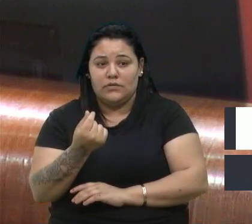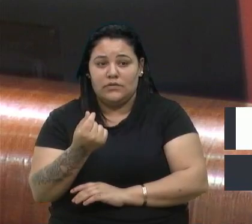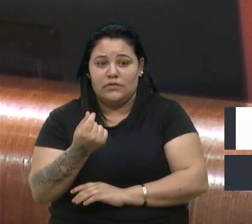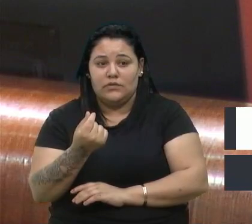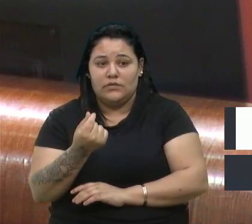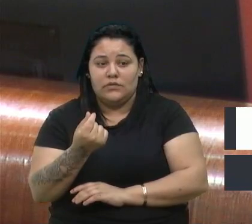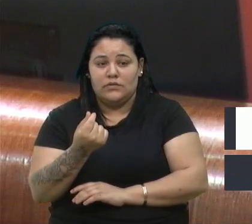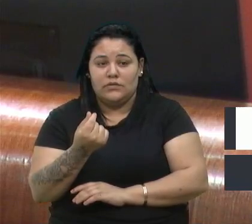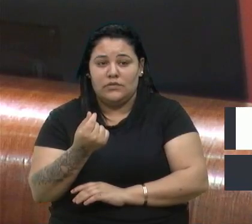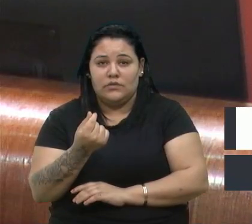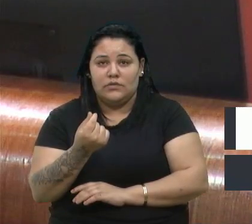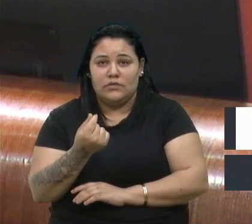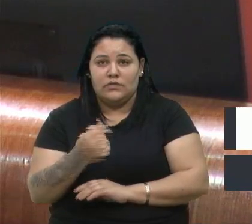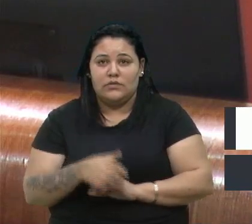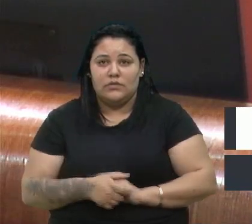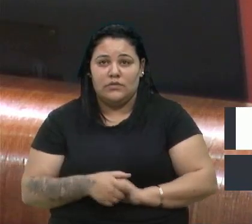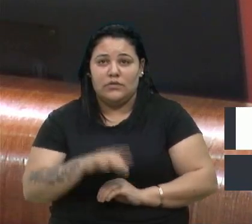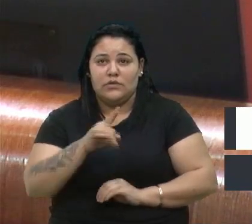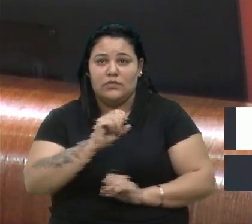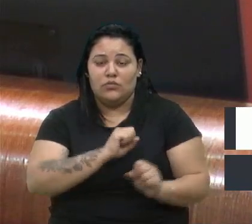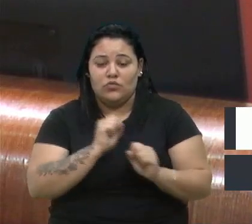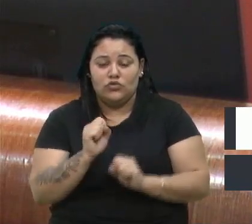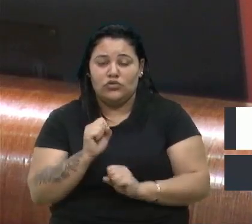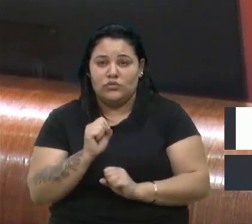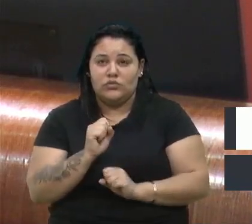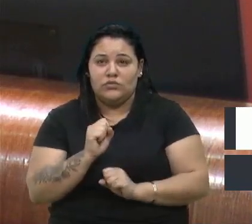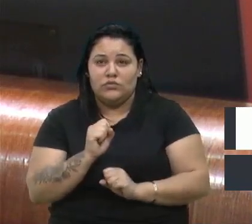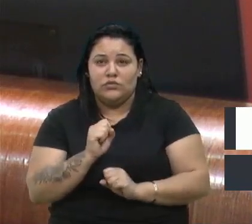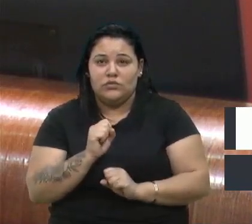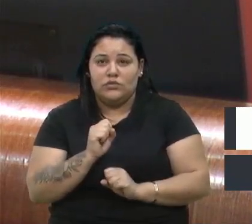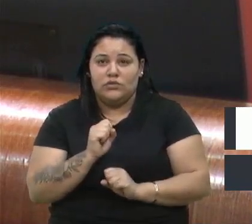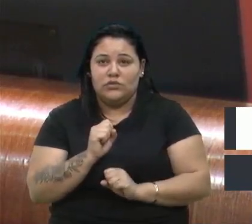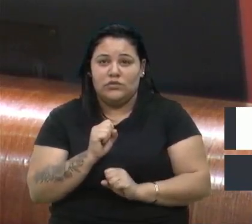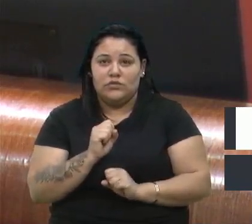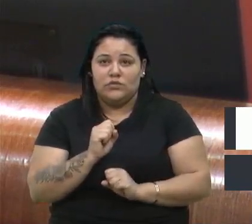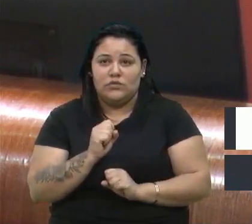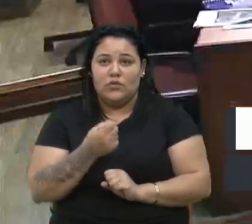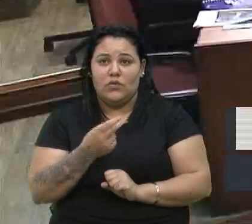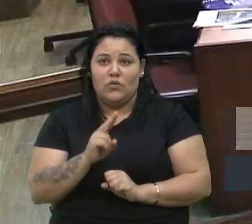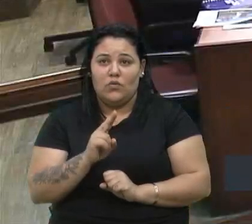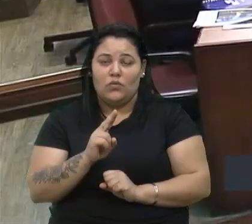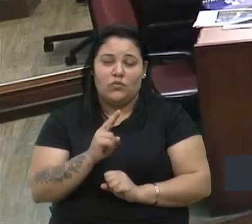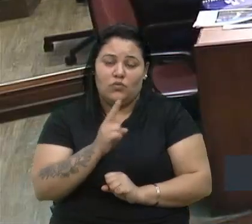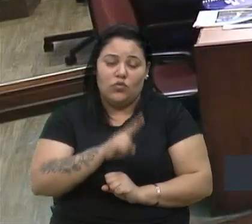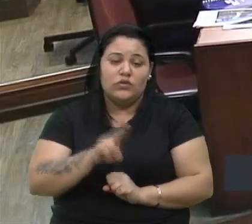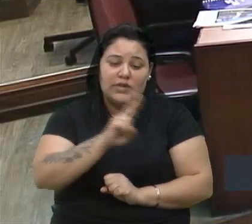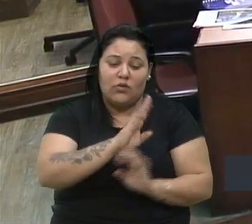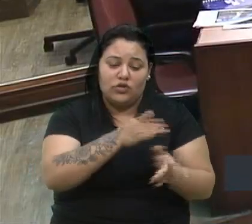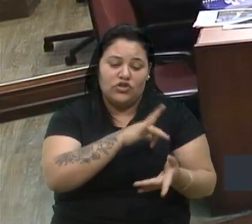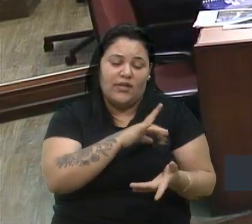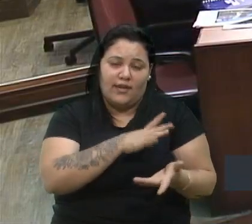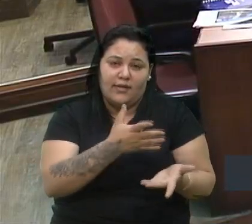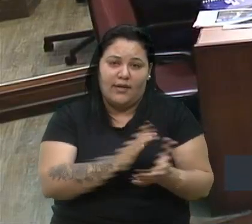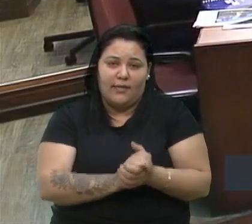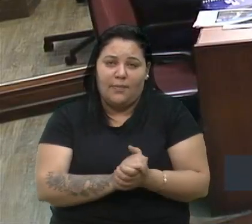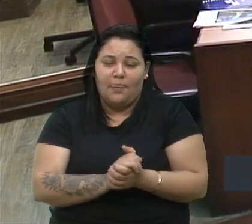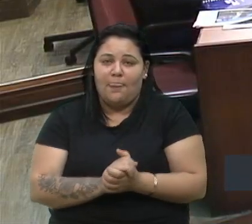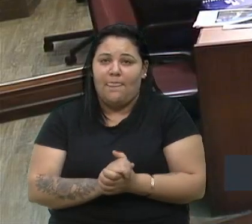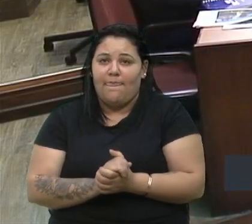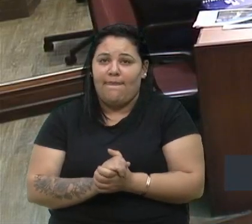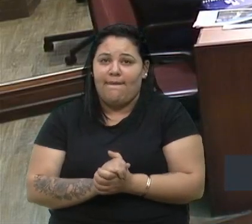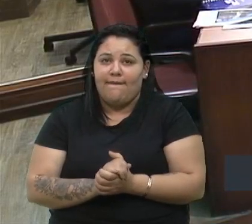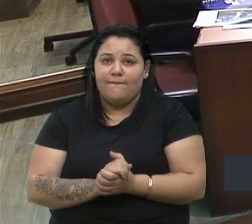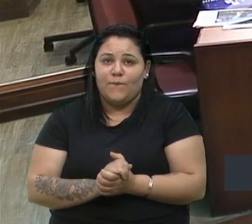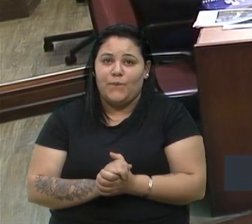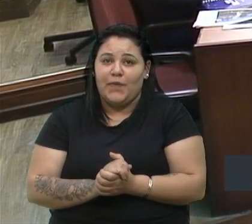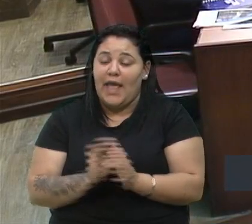criado. Poderia só criar, então, se fosse o caso, só mais um único em vez de dois. Obrigado. Exatamente, esse aí é o ponto. Nada contra a criação de comissões, é